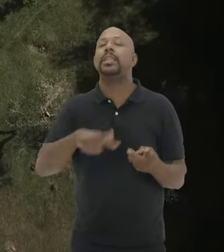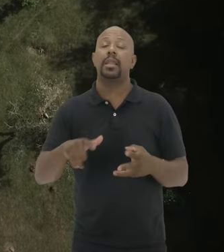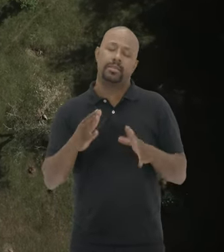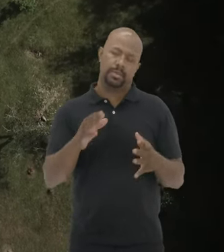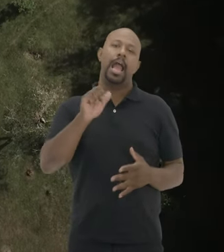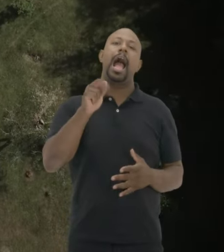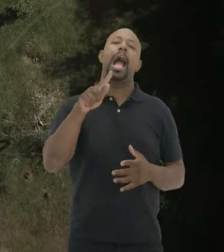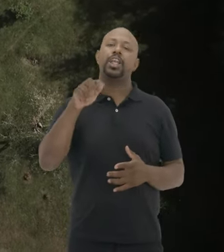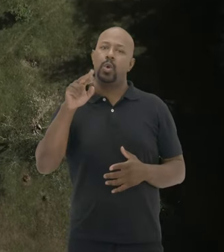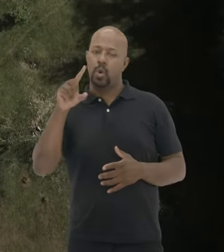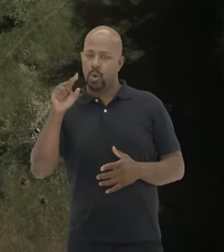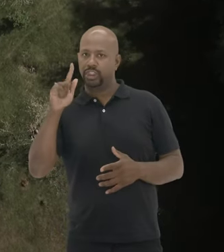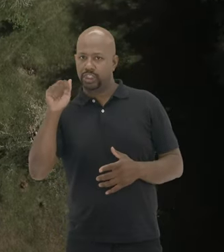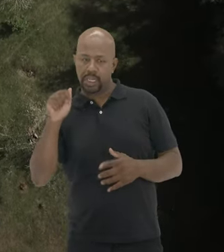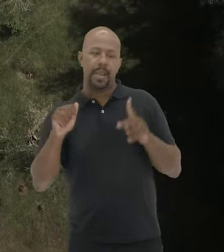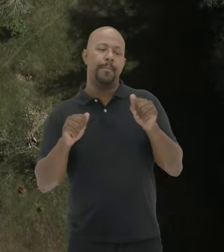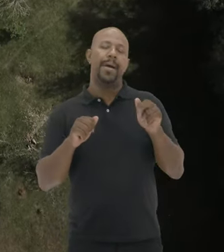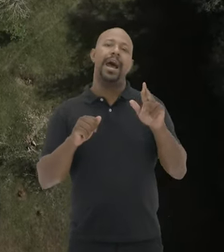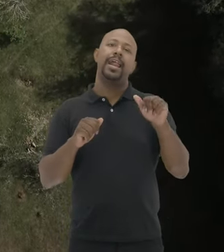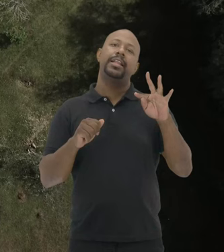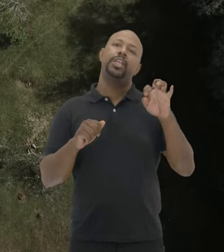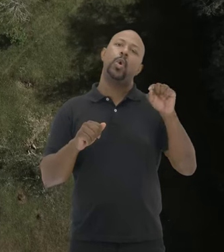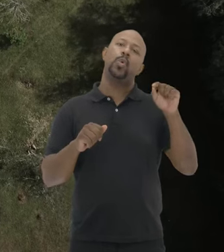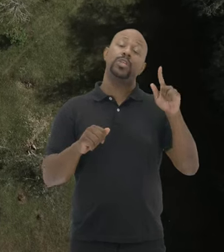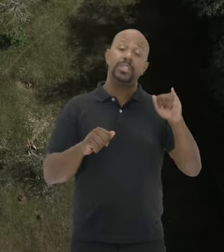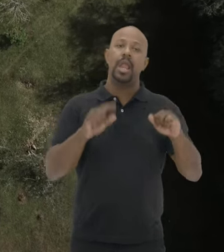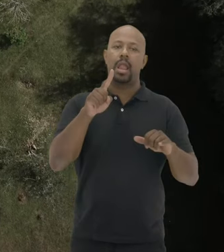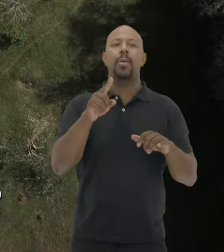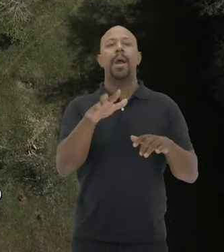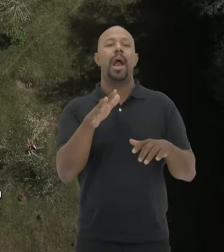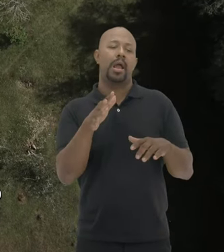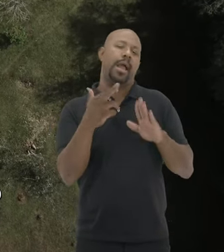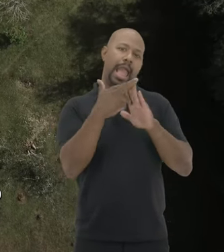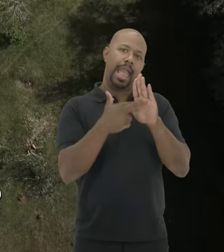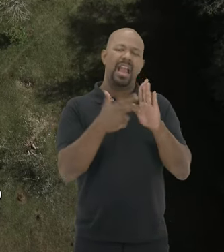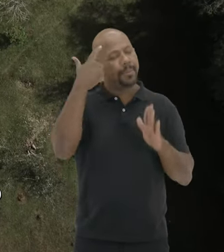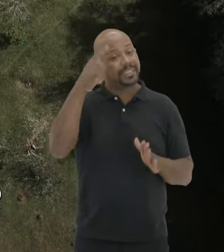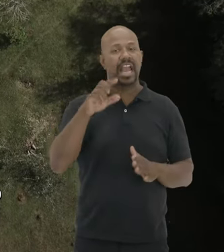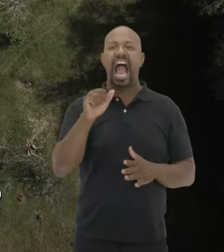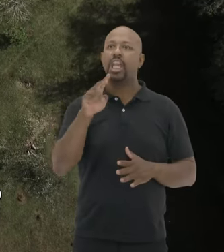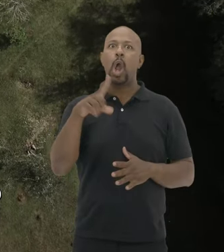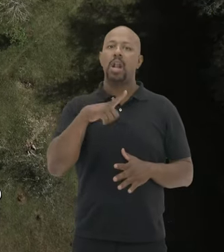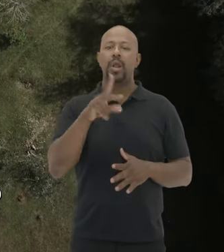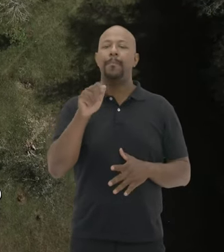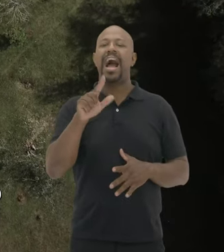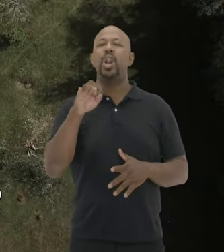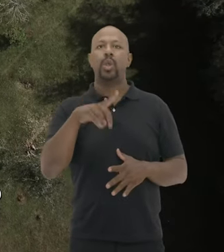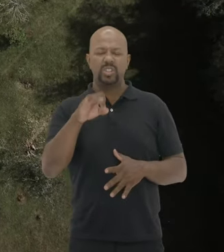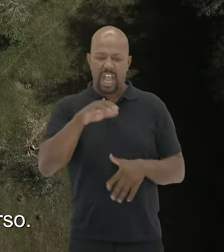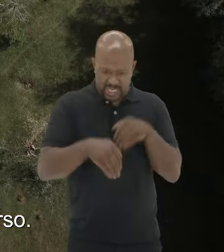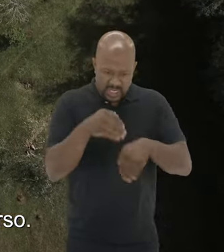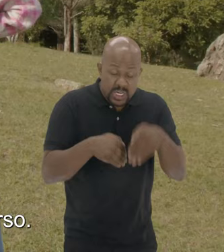tanto na arqueologia quanto na paleontologia a gente tem um princípio básico que é a maior parte da população se engana né que diz ah que algo parental